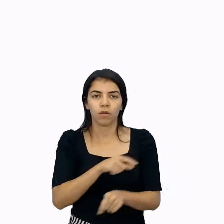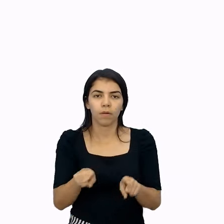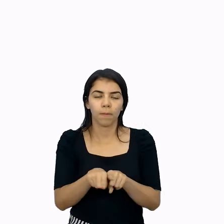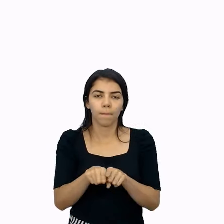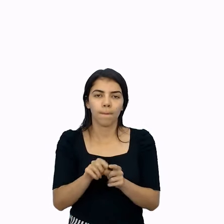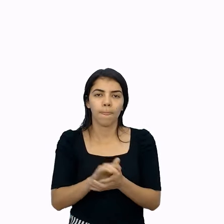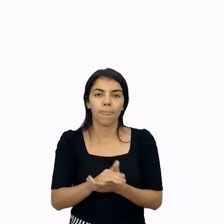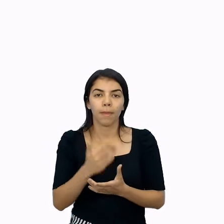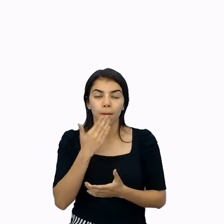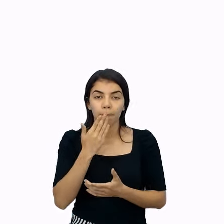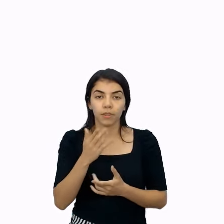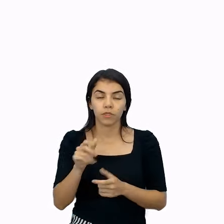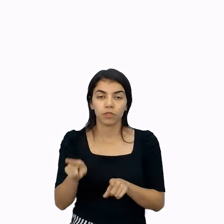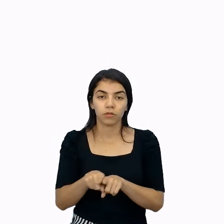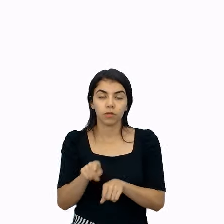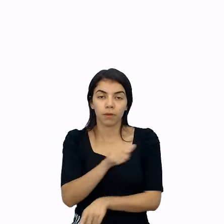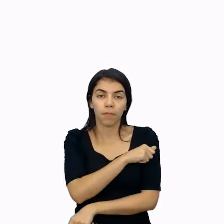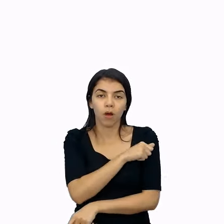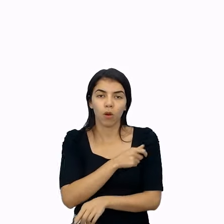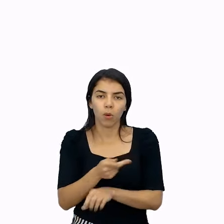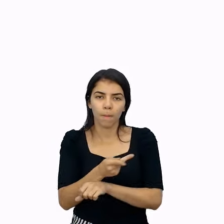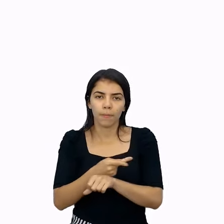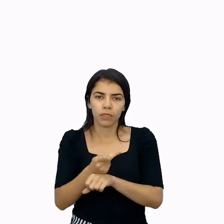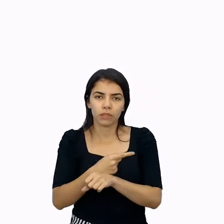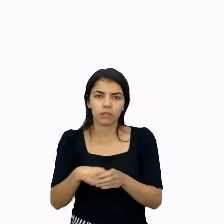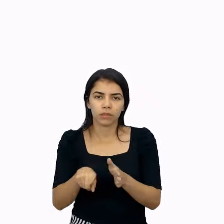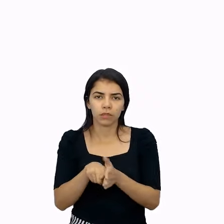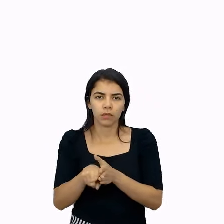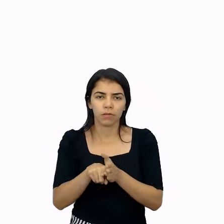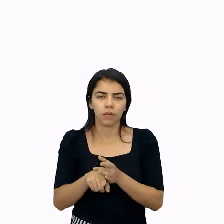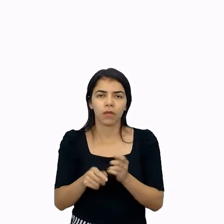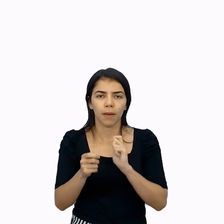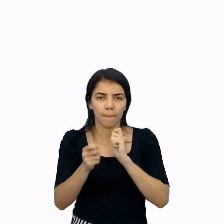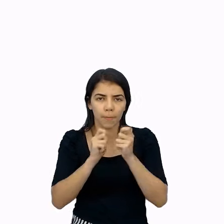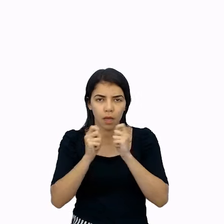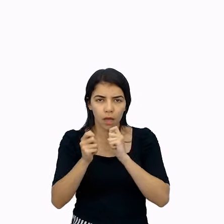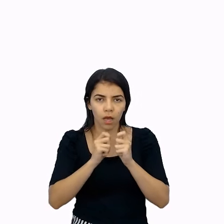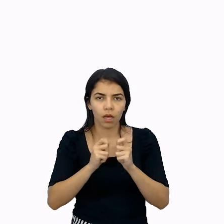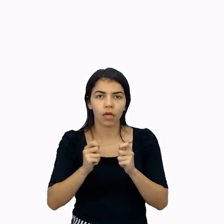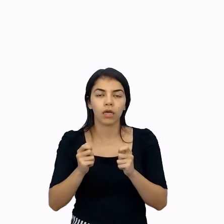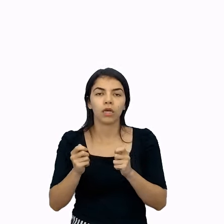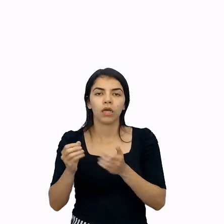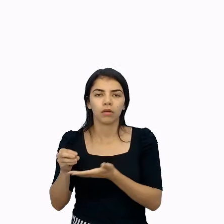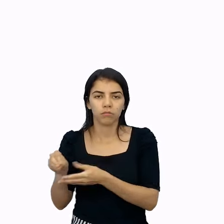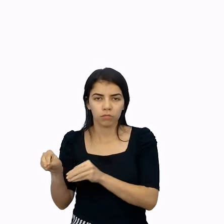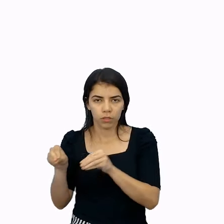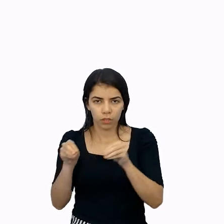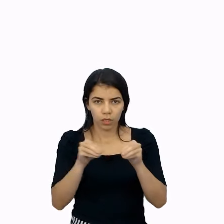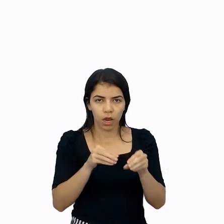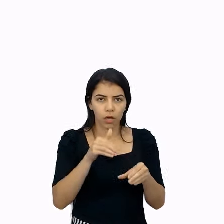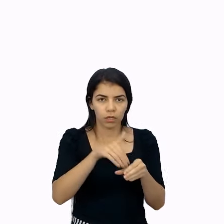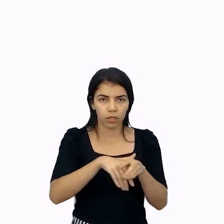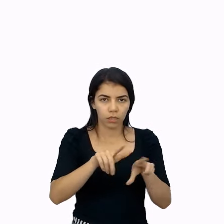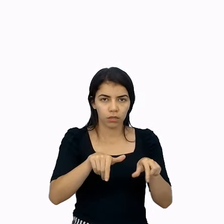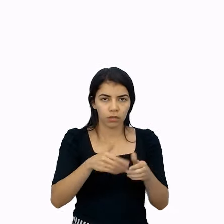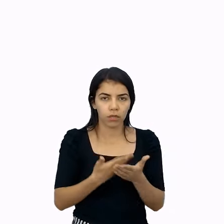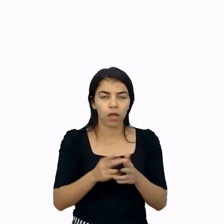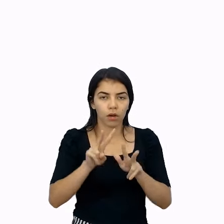pedindo para que os estudantes pesquisem também, né, reportagens e possam levar para a sala com temas de seu